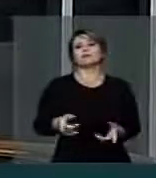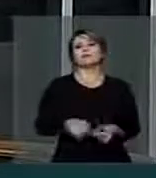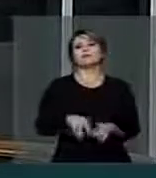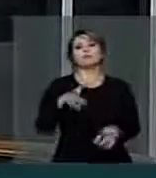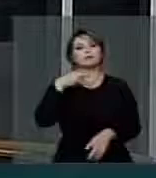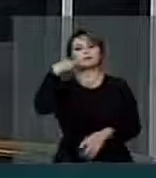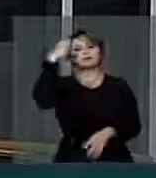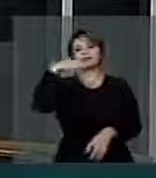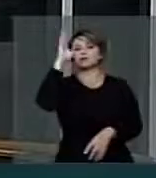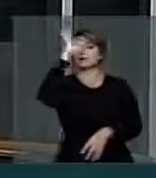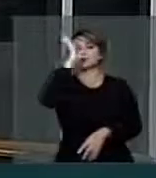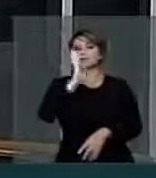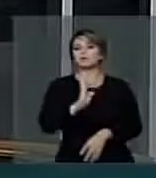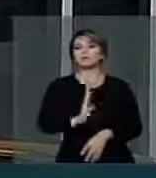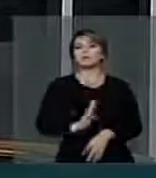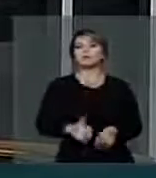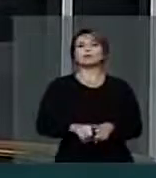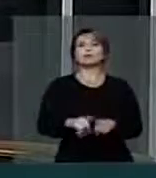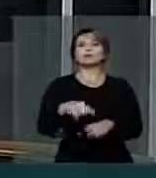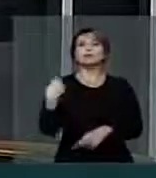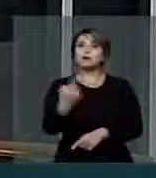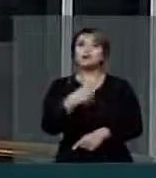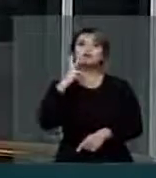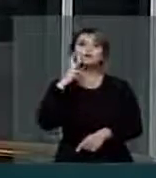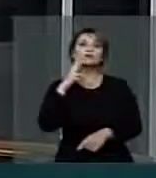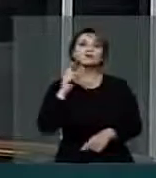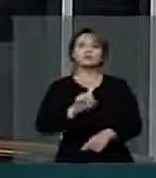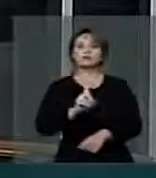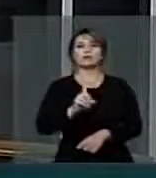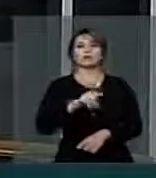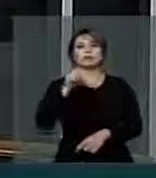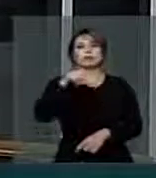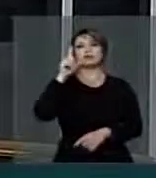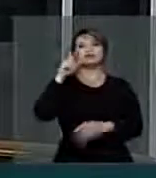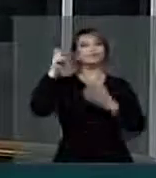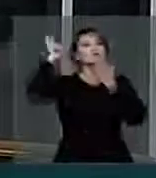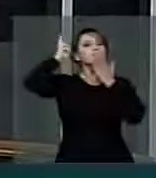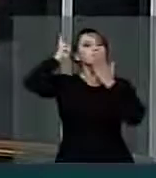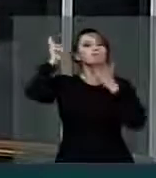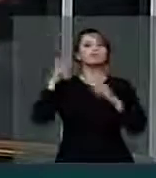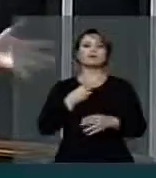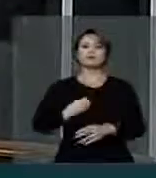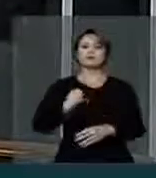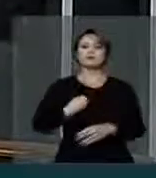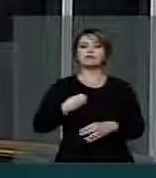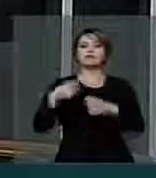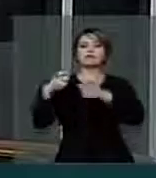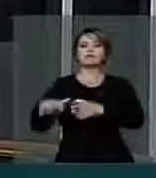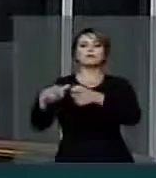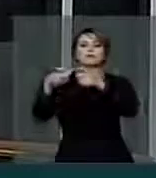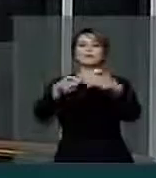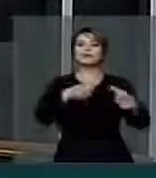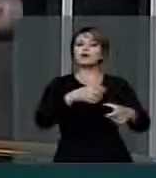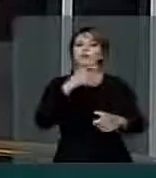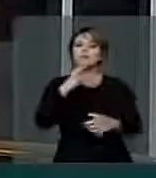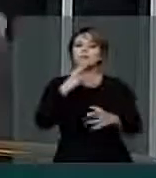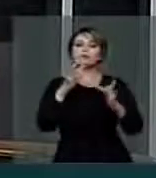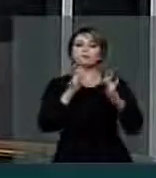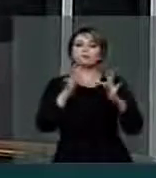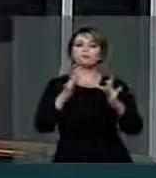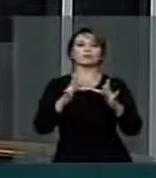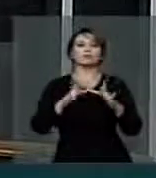uma vergonha para nós, não indígenas, estar convivendo. Para nós que vivemos em algumas aldeias indígenas,